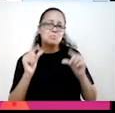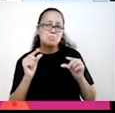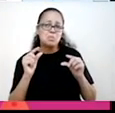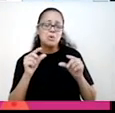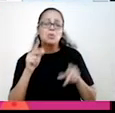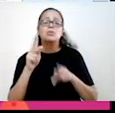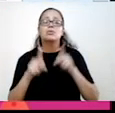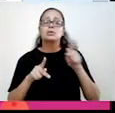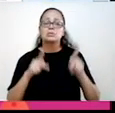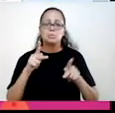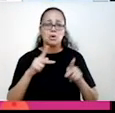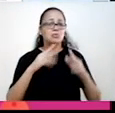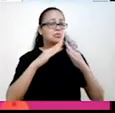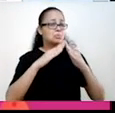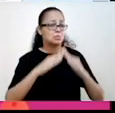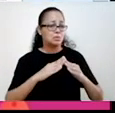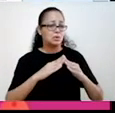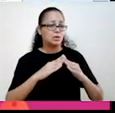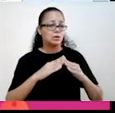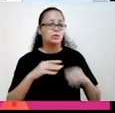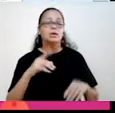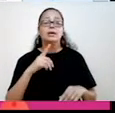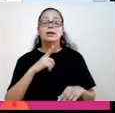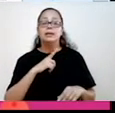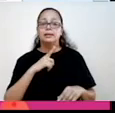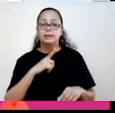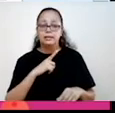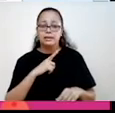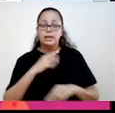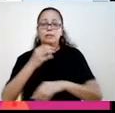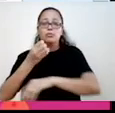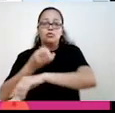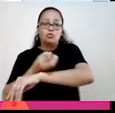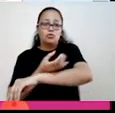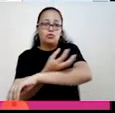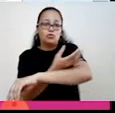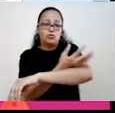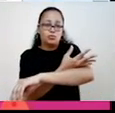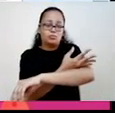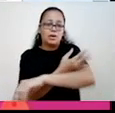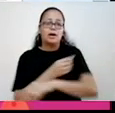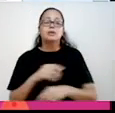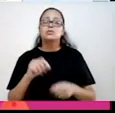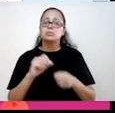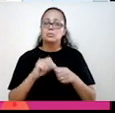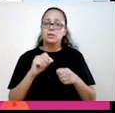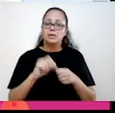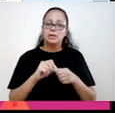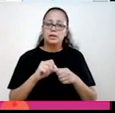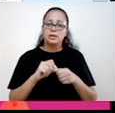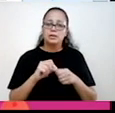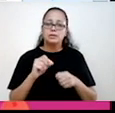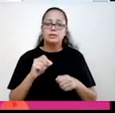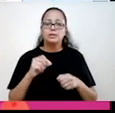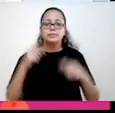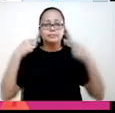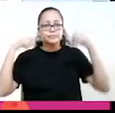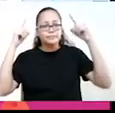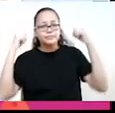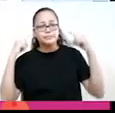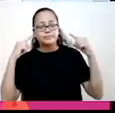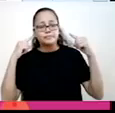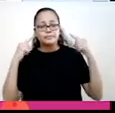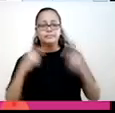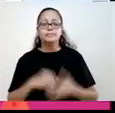Aí, temos a presença aí de pastos, especialmente aí para a criação, né, de ovinos, como a gente observa aí na